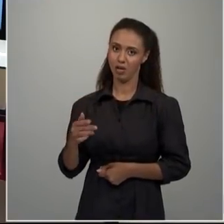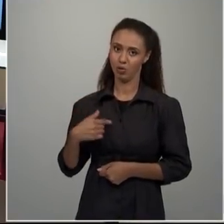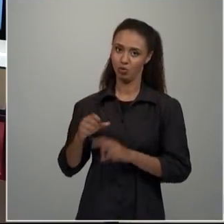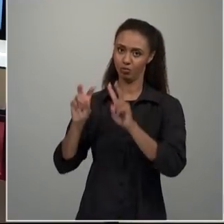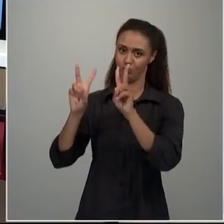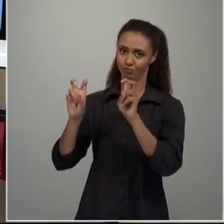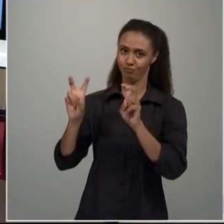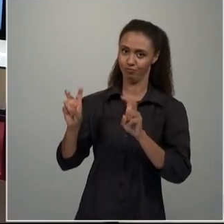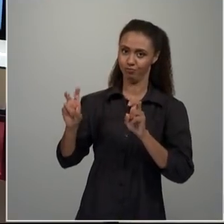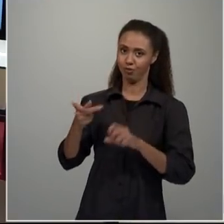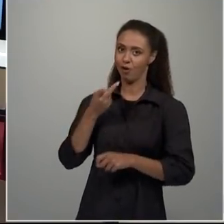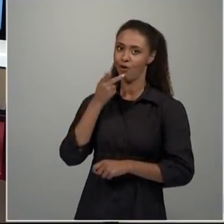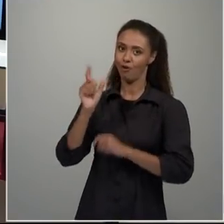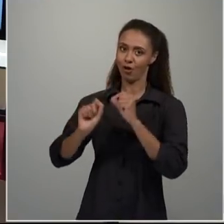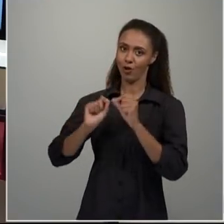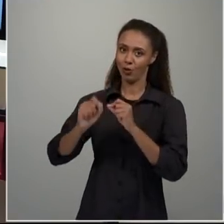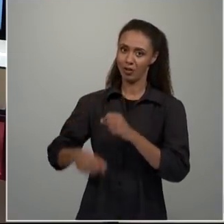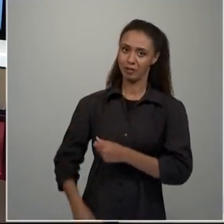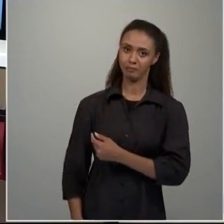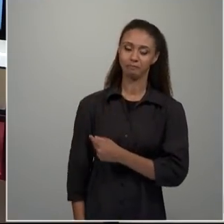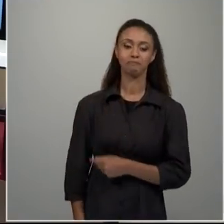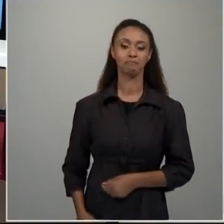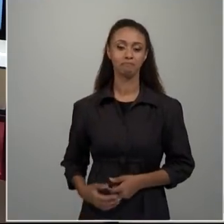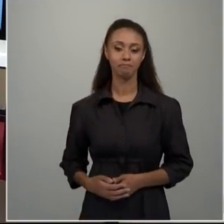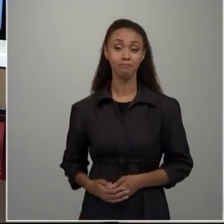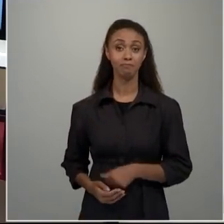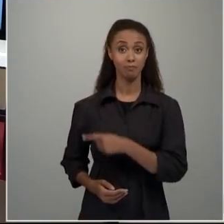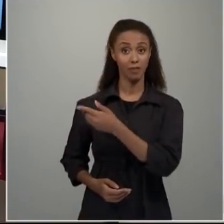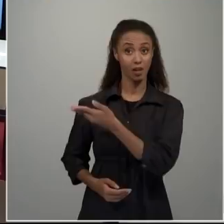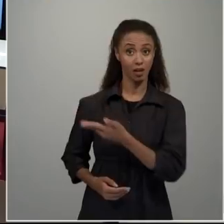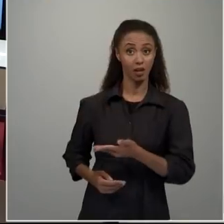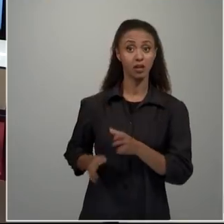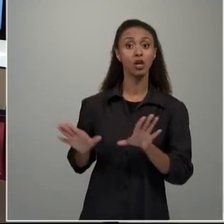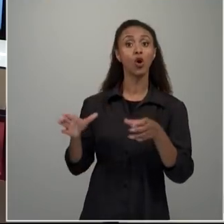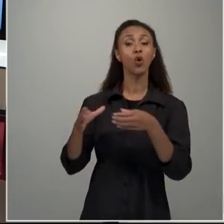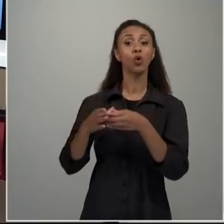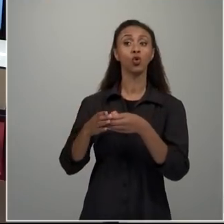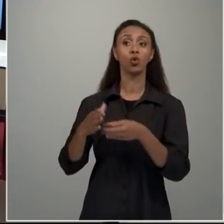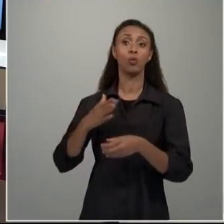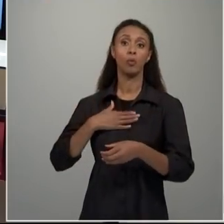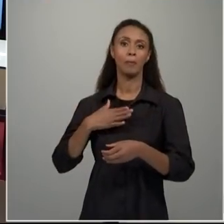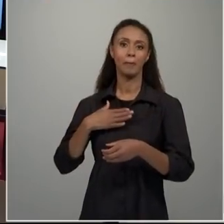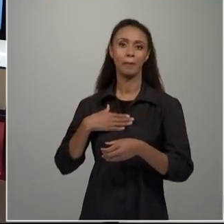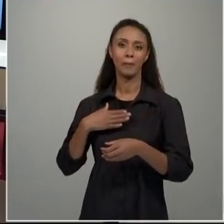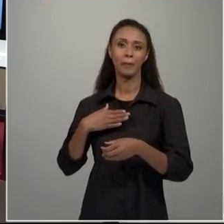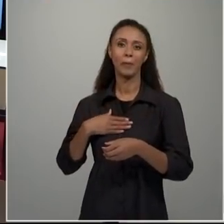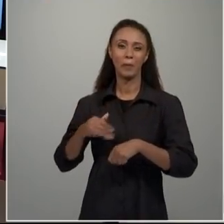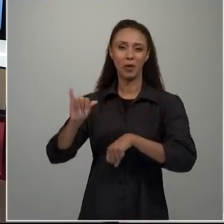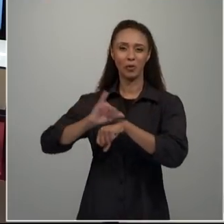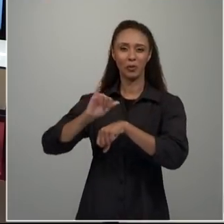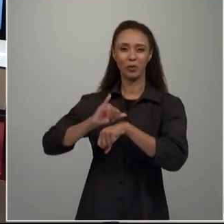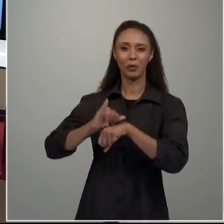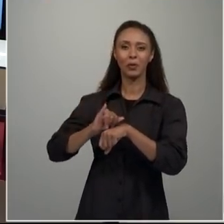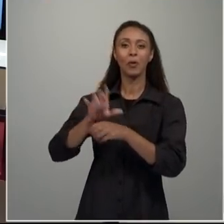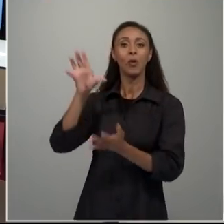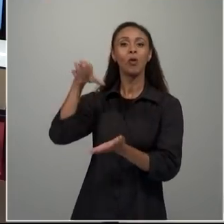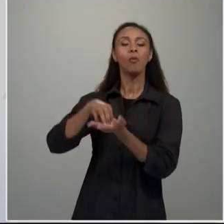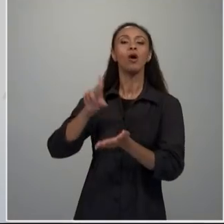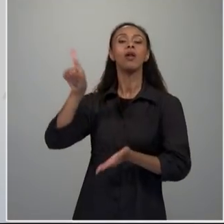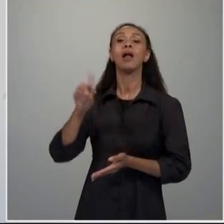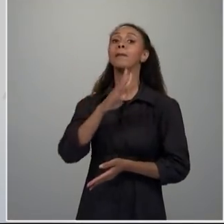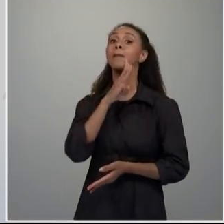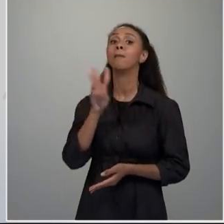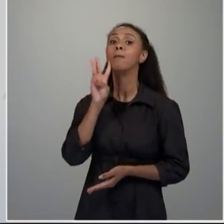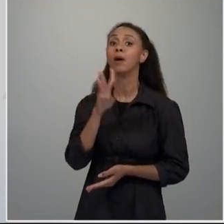mostrar algumas pra vocês então eu tenho aqui esse pessoal que eu peguei é do pólo de humala vai gastar então até aqui ó